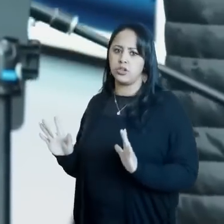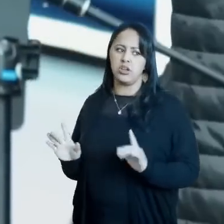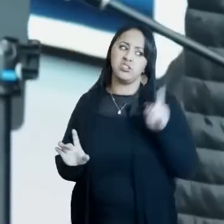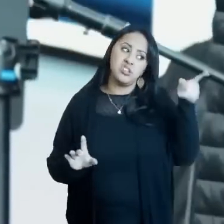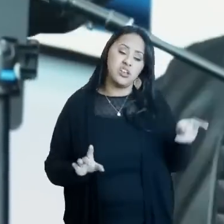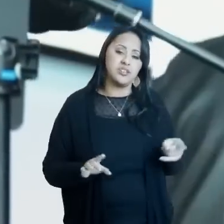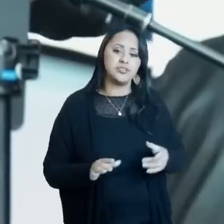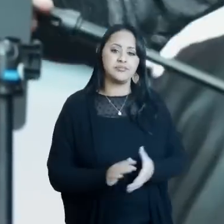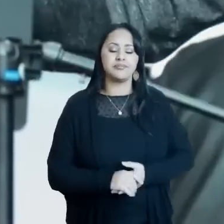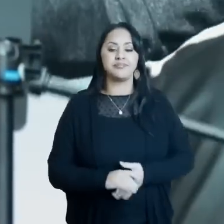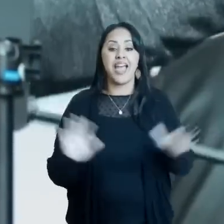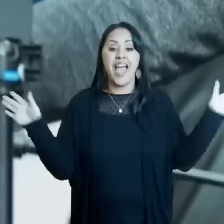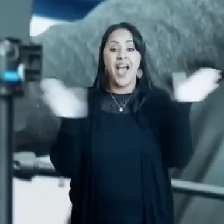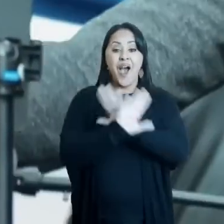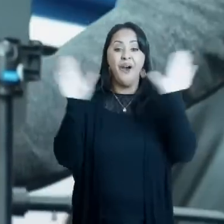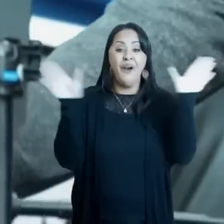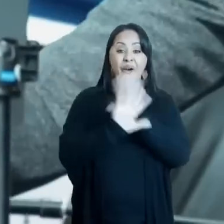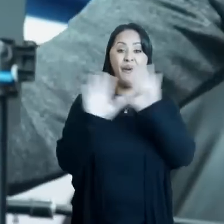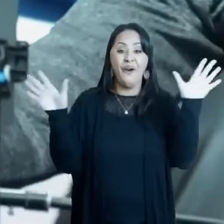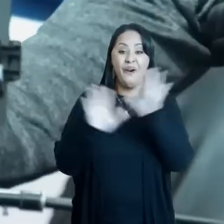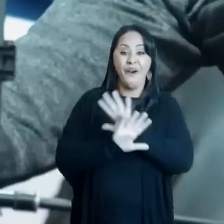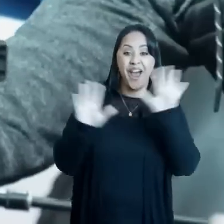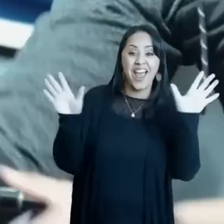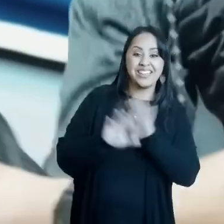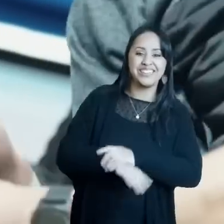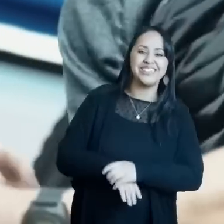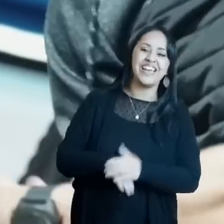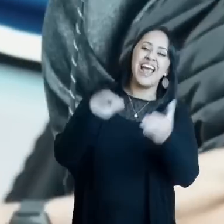aí, casal abençoado e amado?